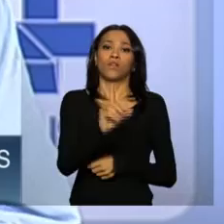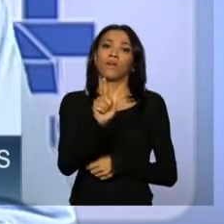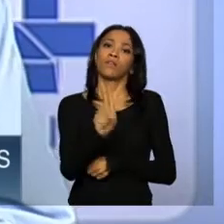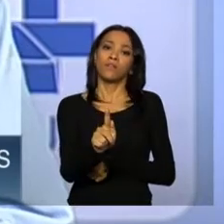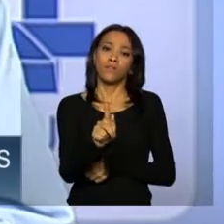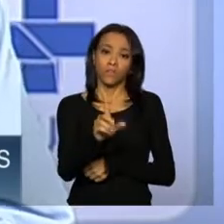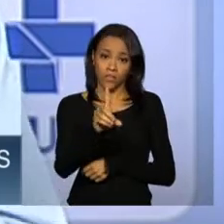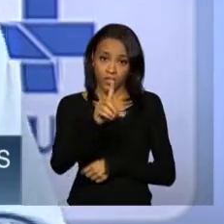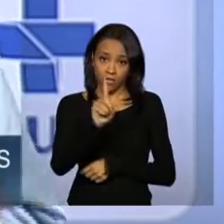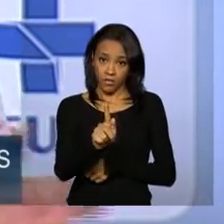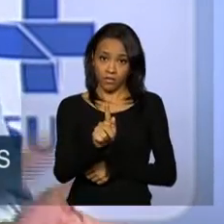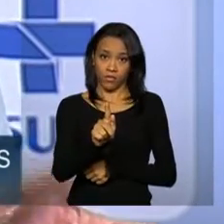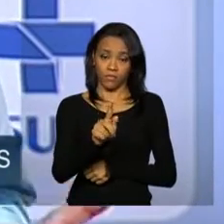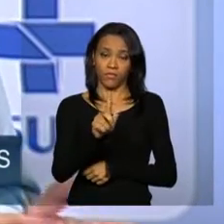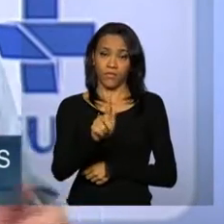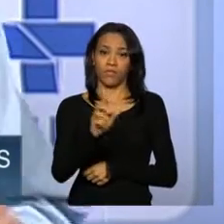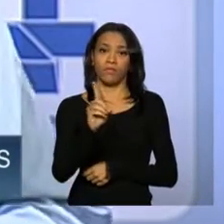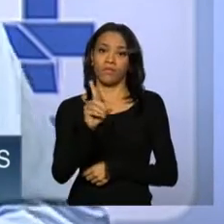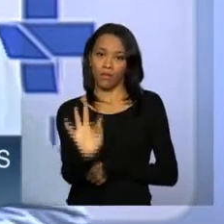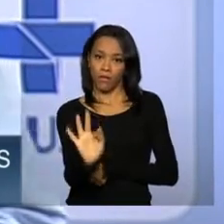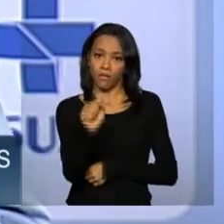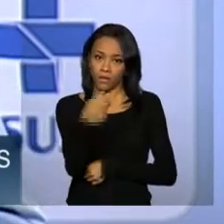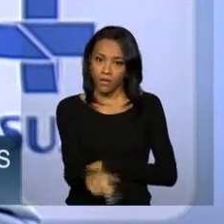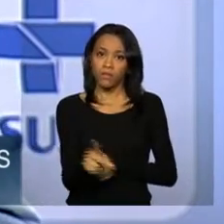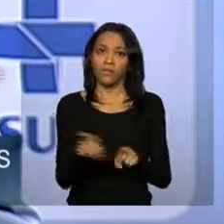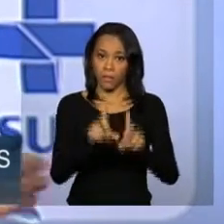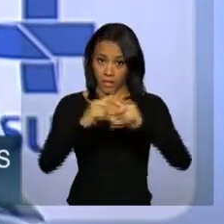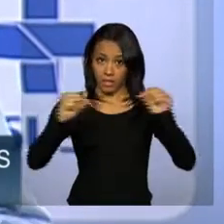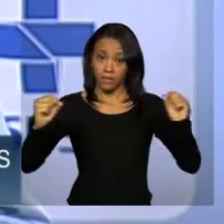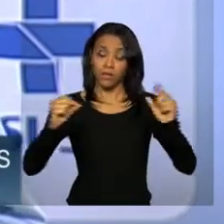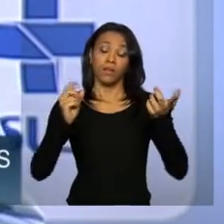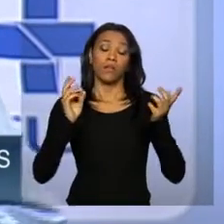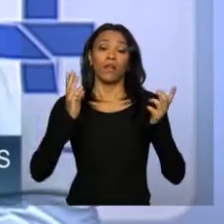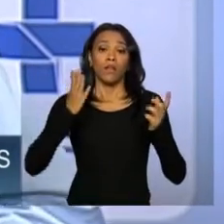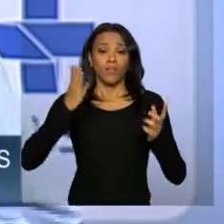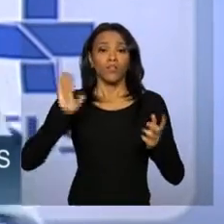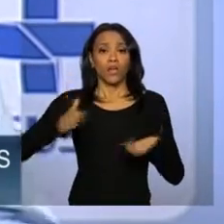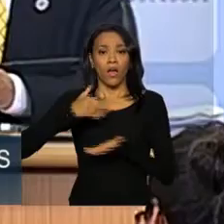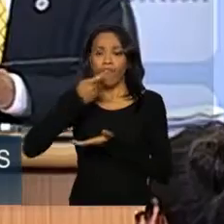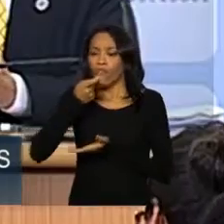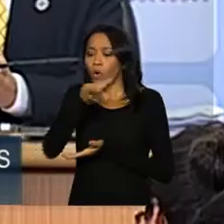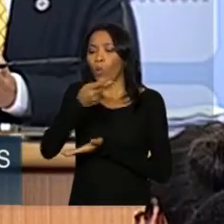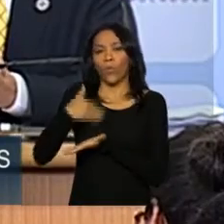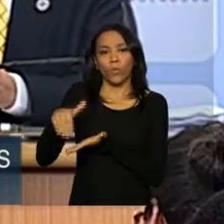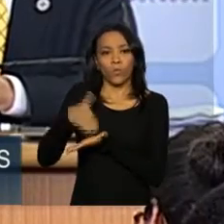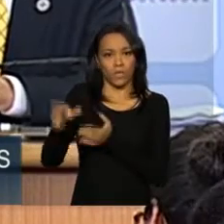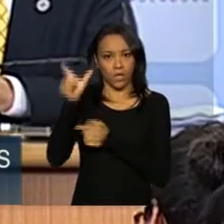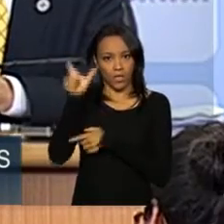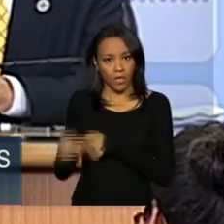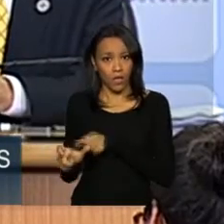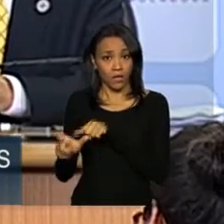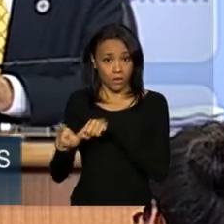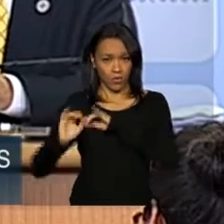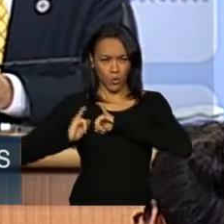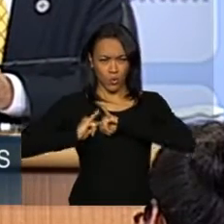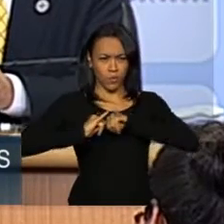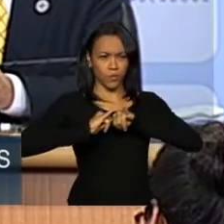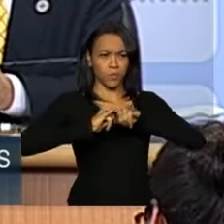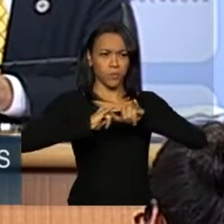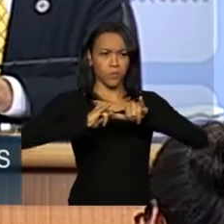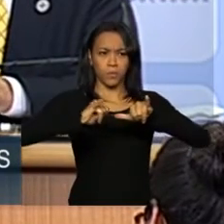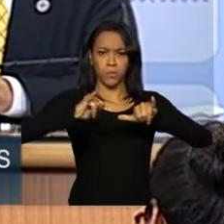forma que haja, de fato, como vem sempre destacando o nosso secretário, um grande movimento cívico,